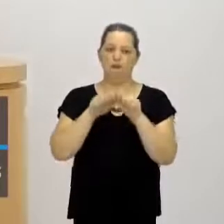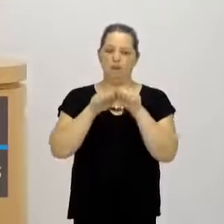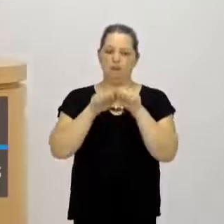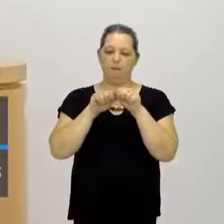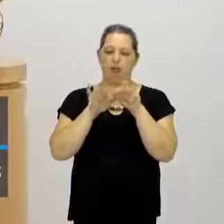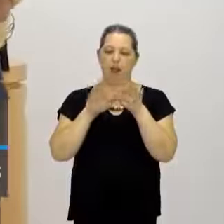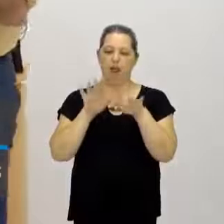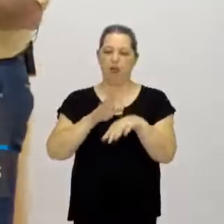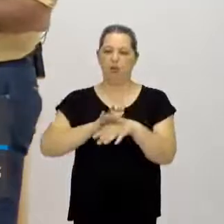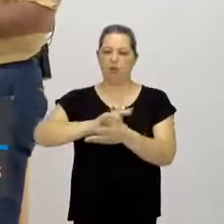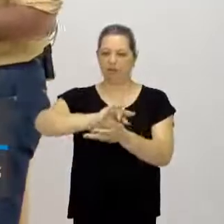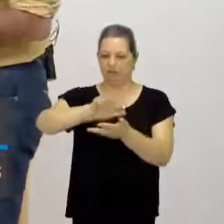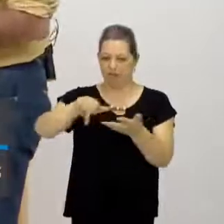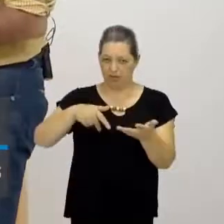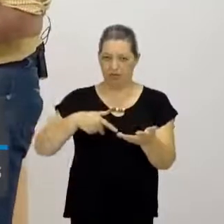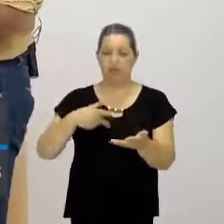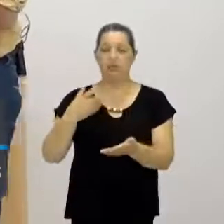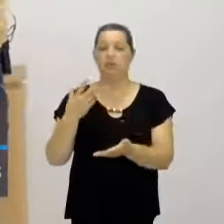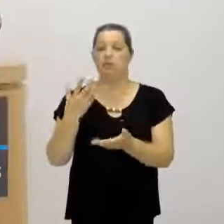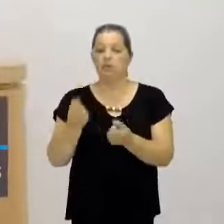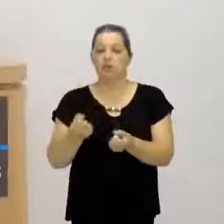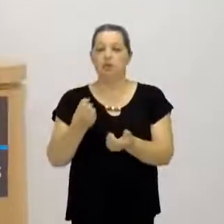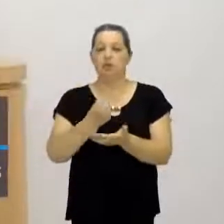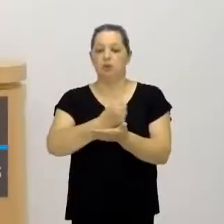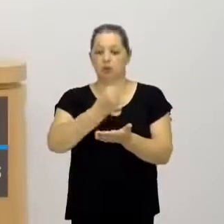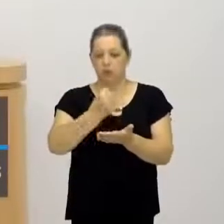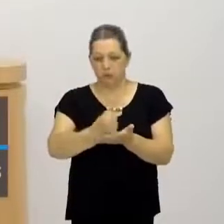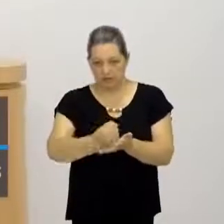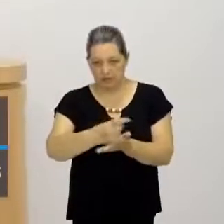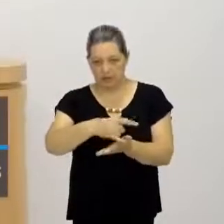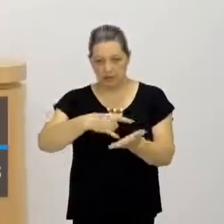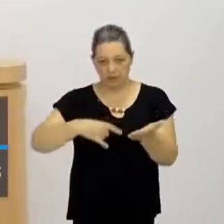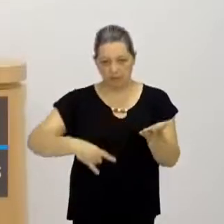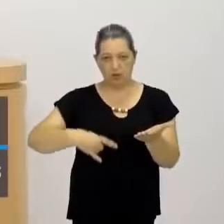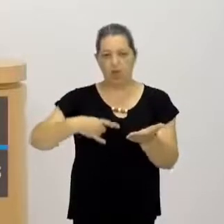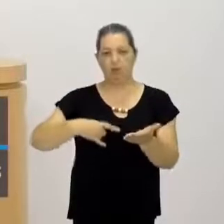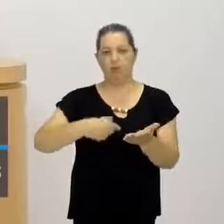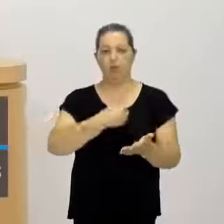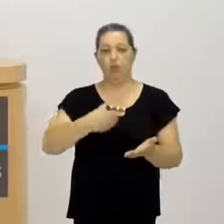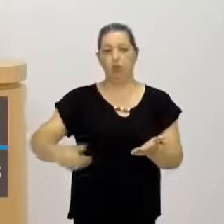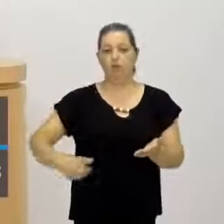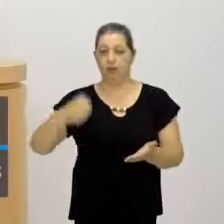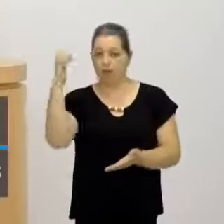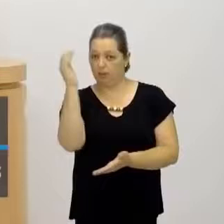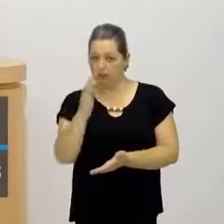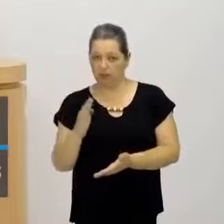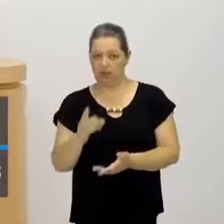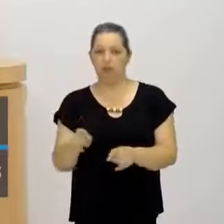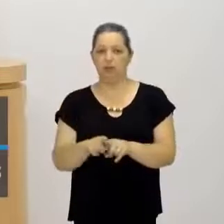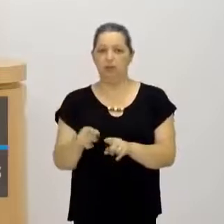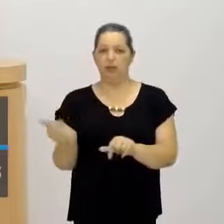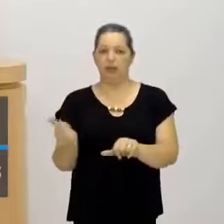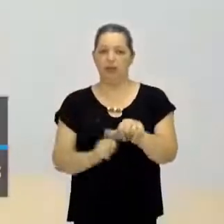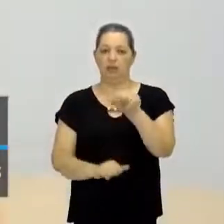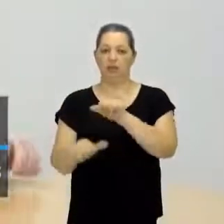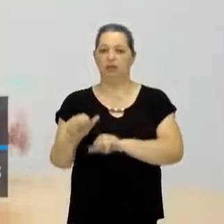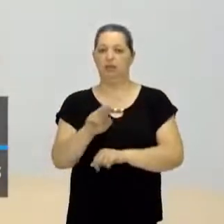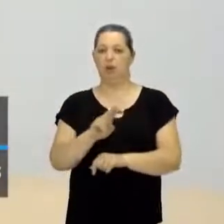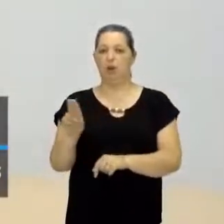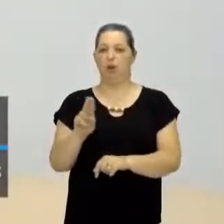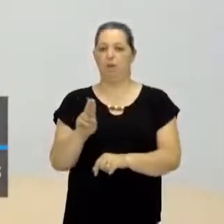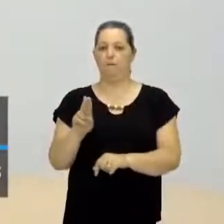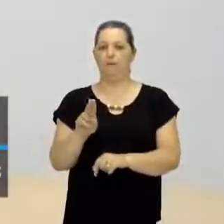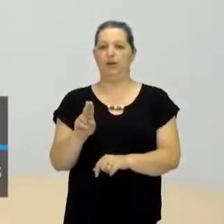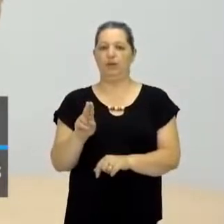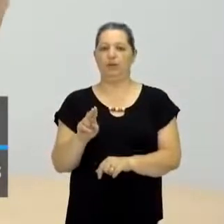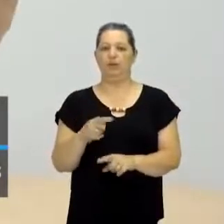Ali eles recebiam uma documentação do governo brasileiro. Era muito comum, inclusive, trocarem o nome. Pois é, porque